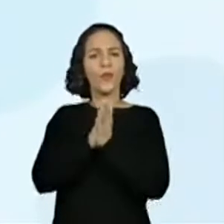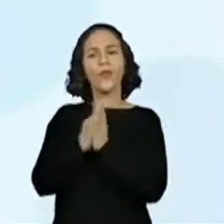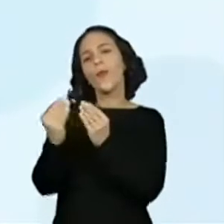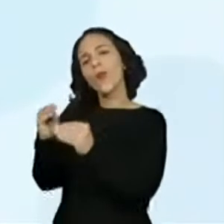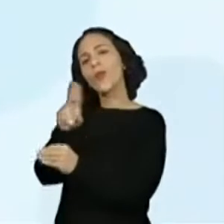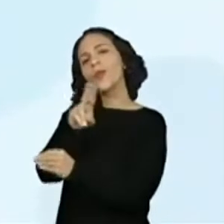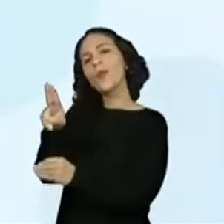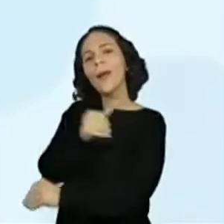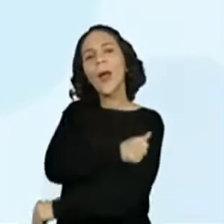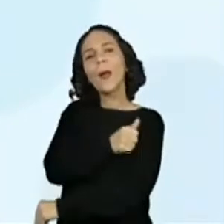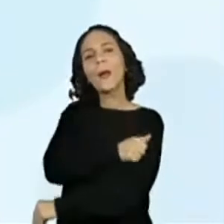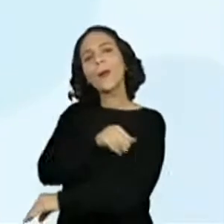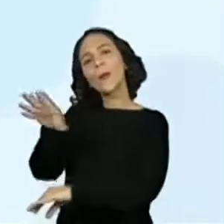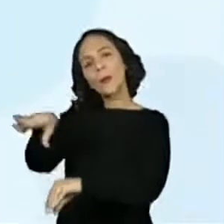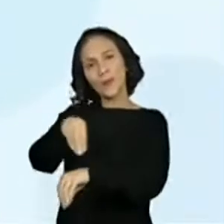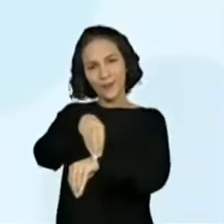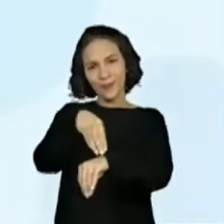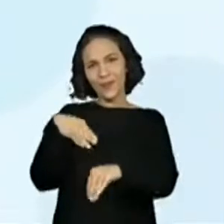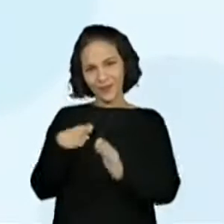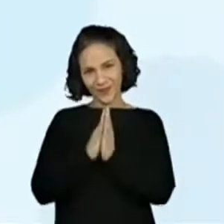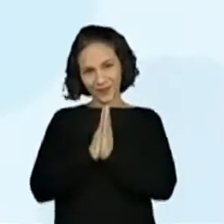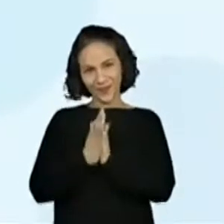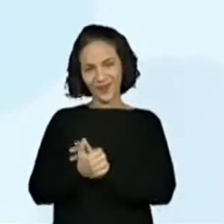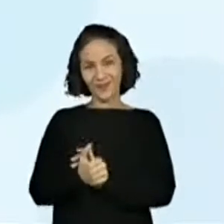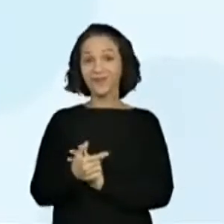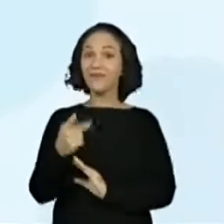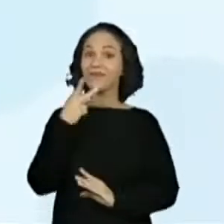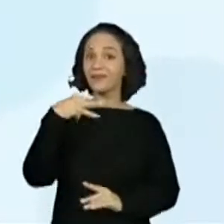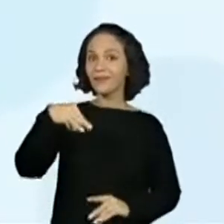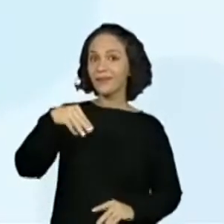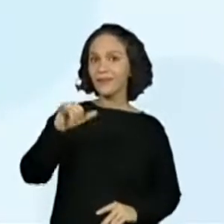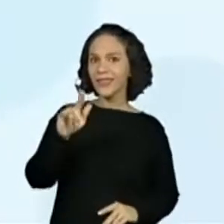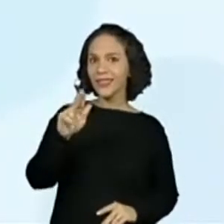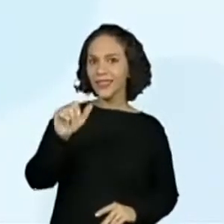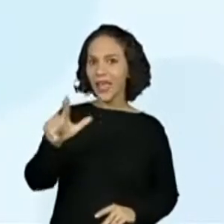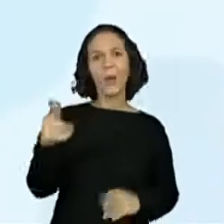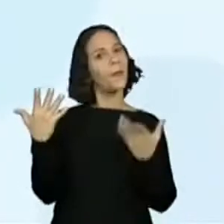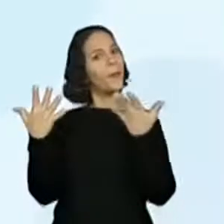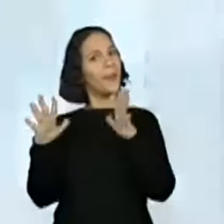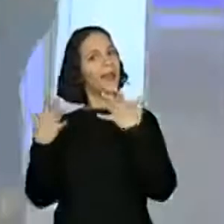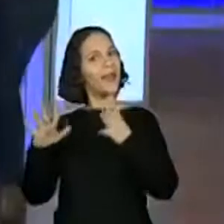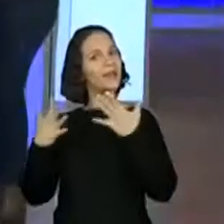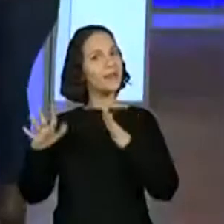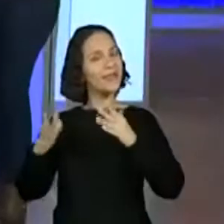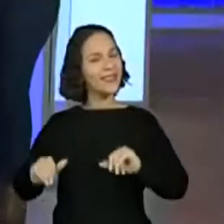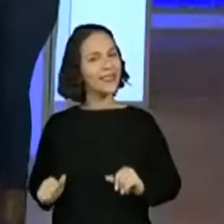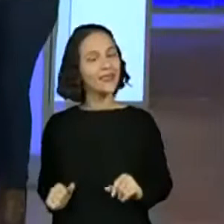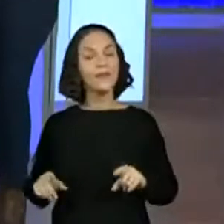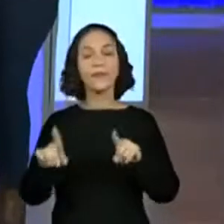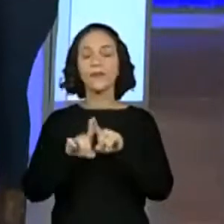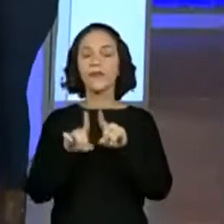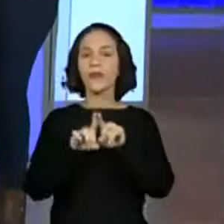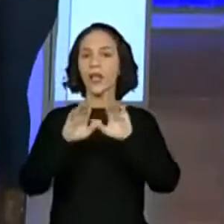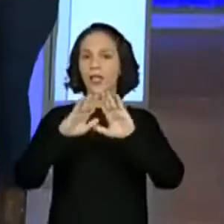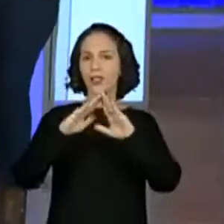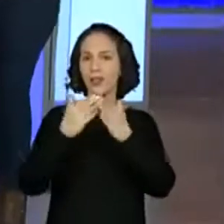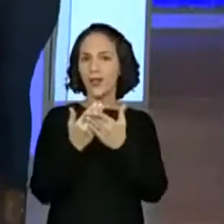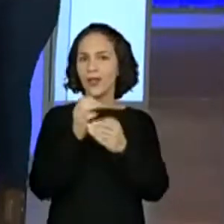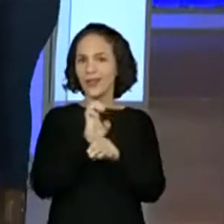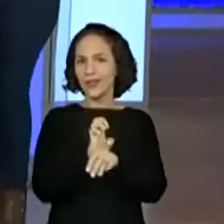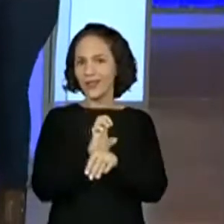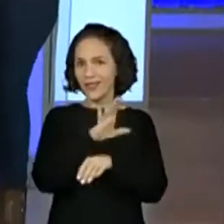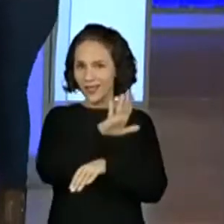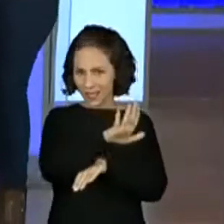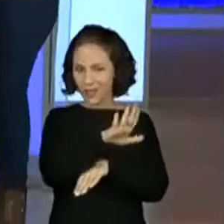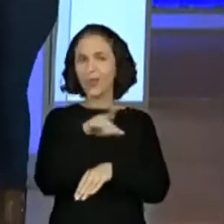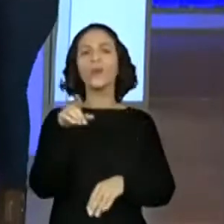da professora Ana Paula, está muito acompanhando, bom, acertando tudo. Parabéns, Miguel. E a Escola Estadual Gene Davi Baixa também está